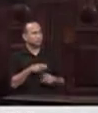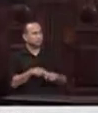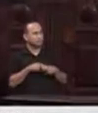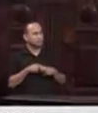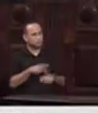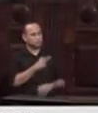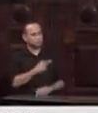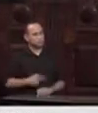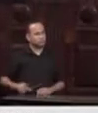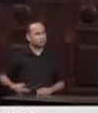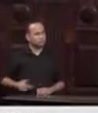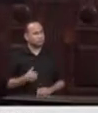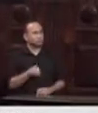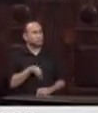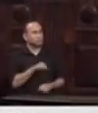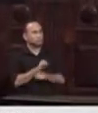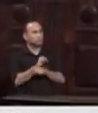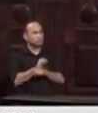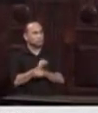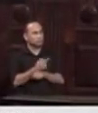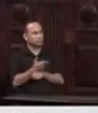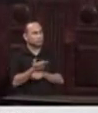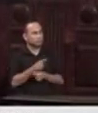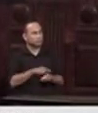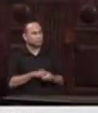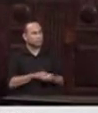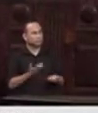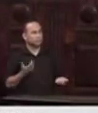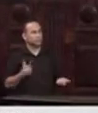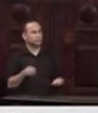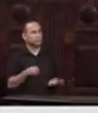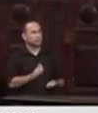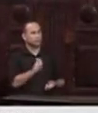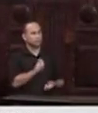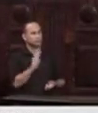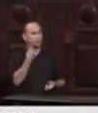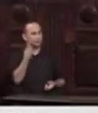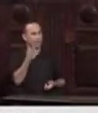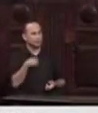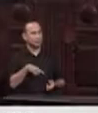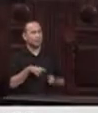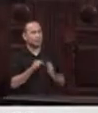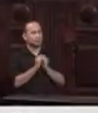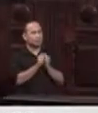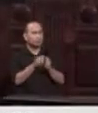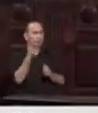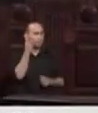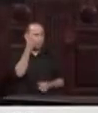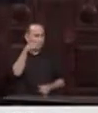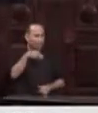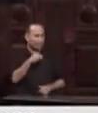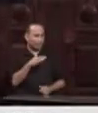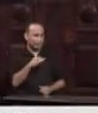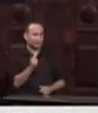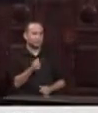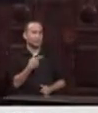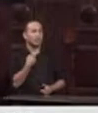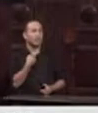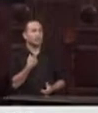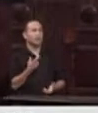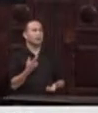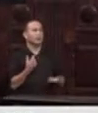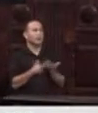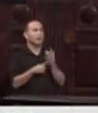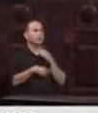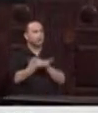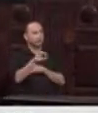senhor presidente, eu aguardo com muita ansiedade, estarei lá presente, ao lado da deputada Marta Rocha, nessa audiência pública marcada para o dia